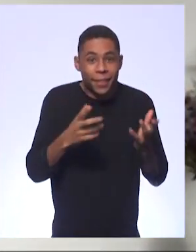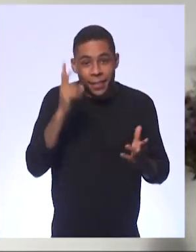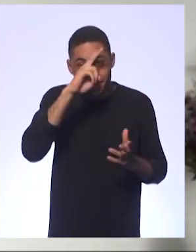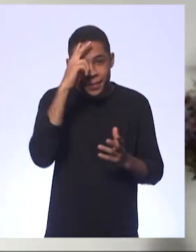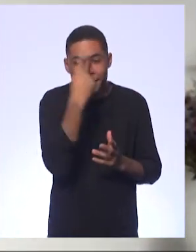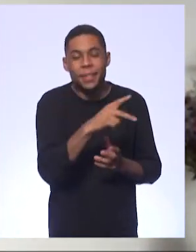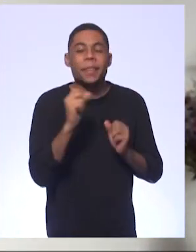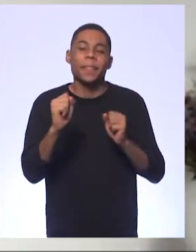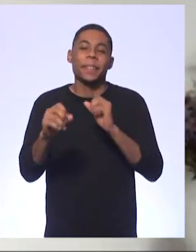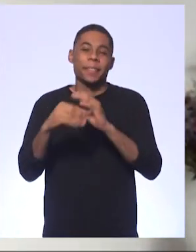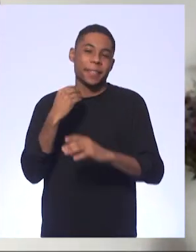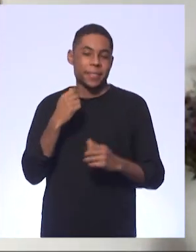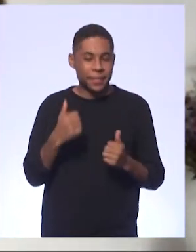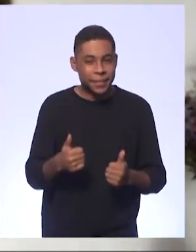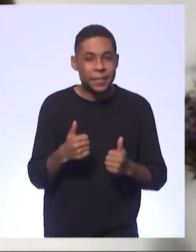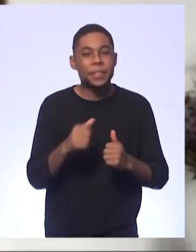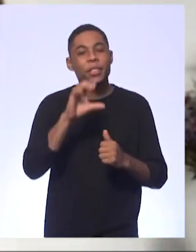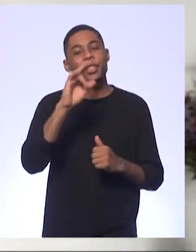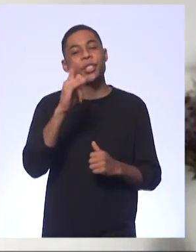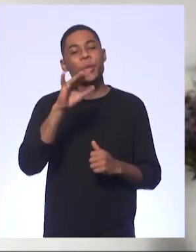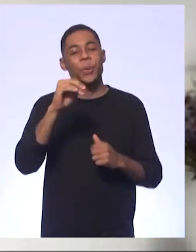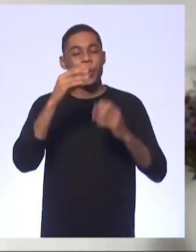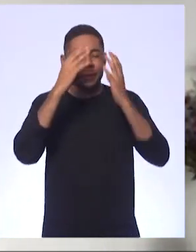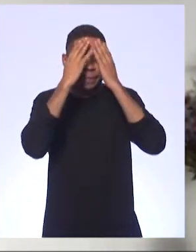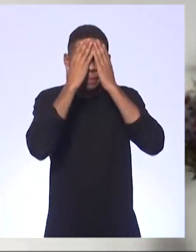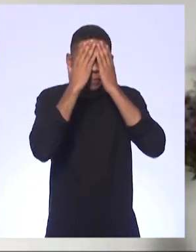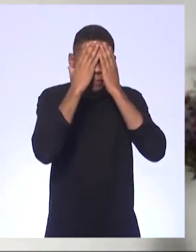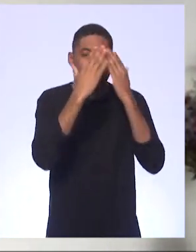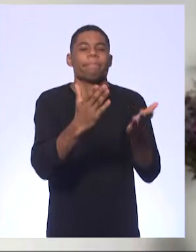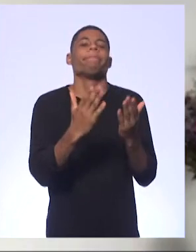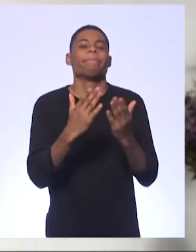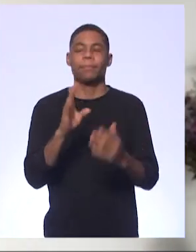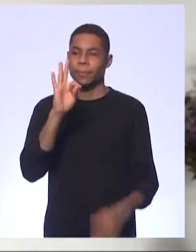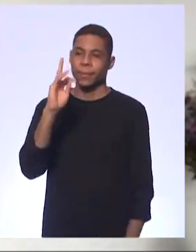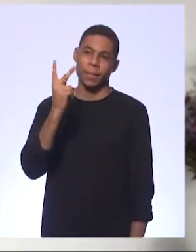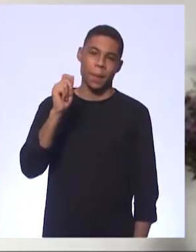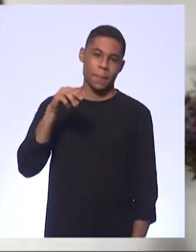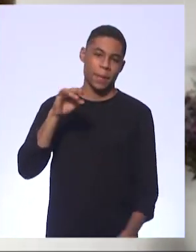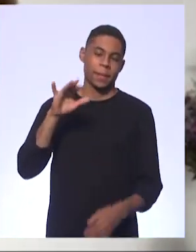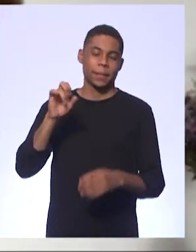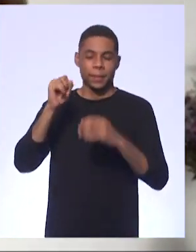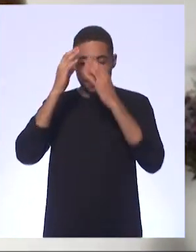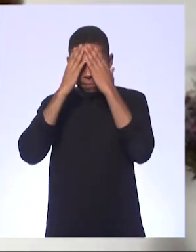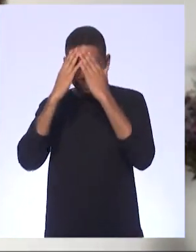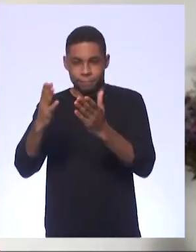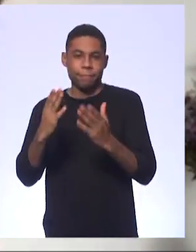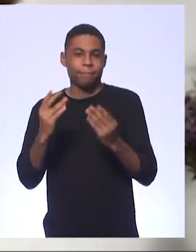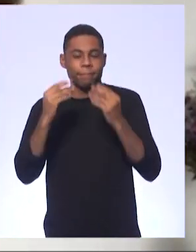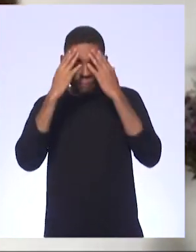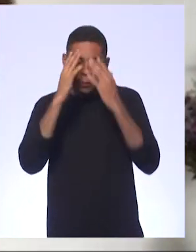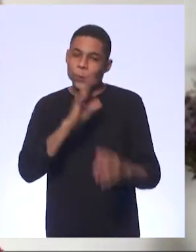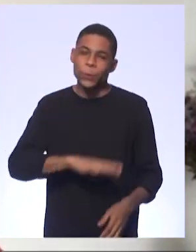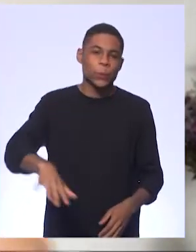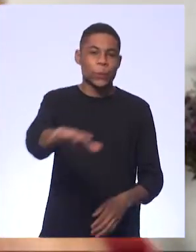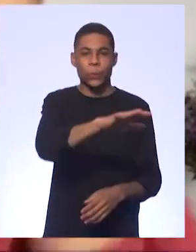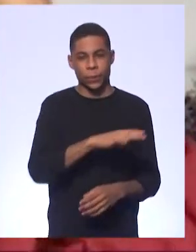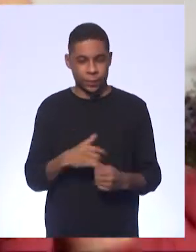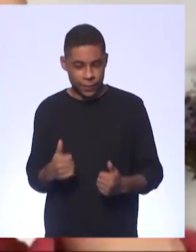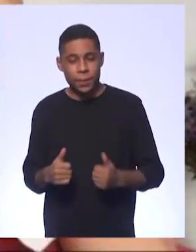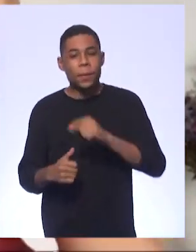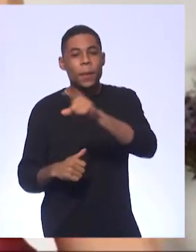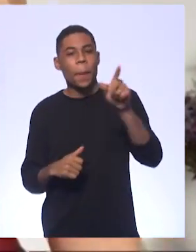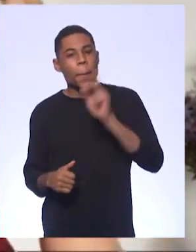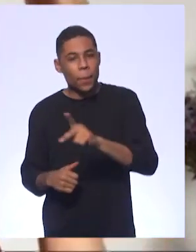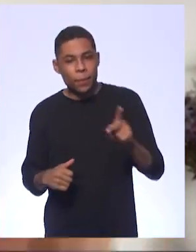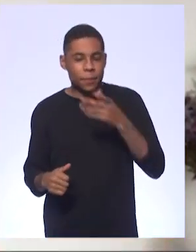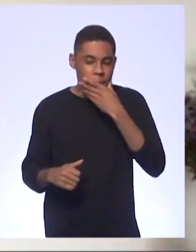mandar uma notinha. Chico, muitíssimo obrigada. Tamires, muito obrigada. Muito obrigada a todos vocês,